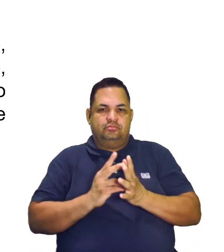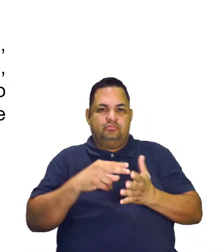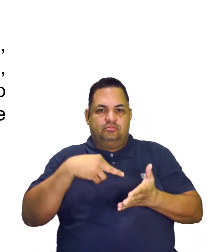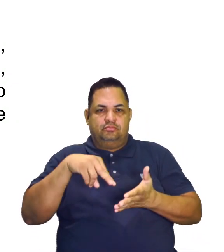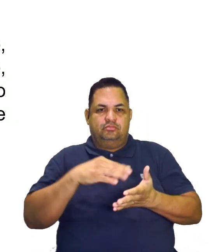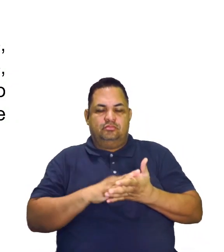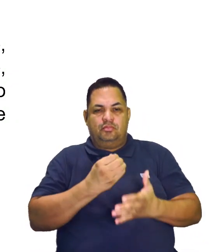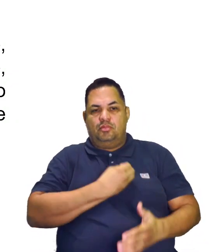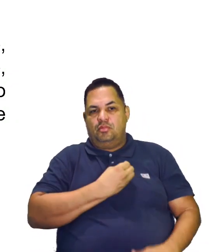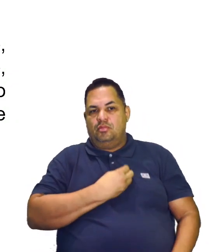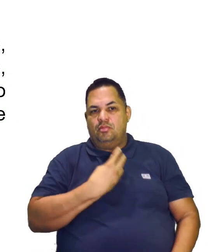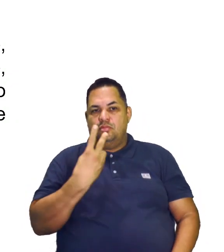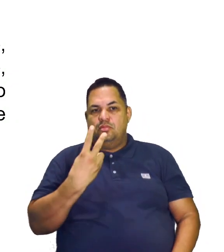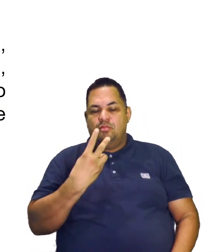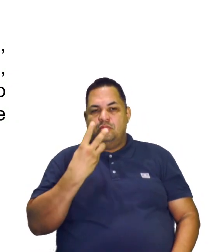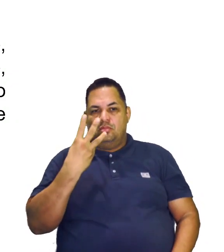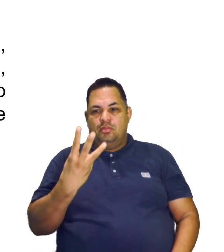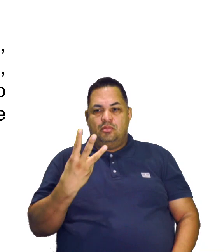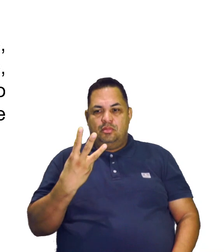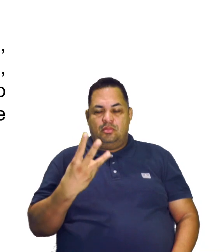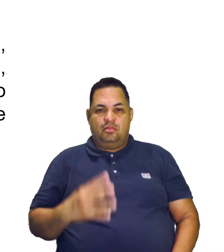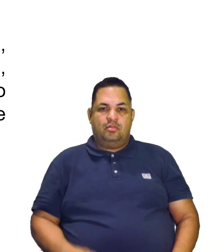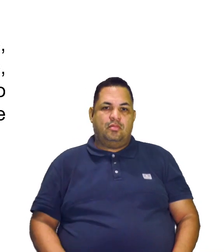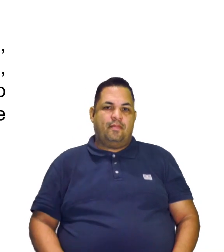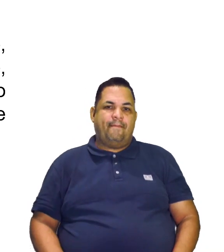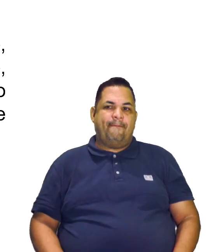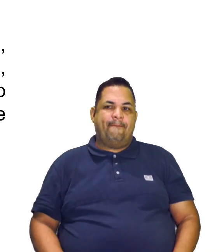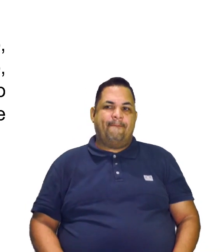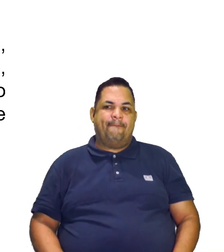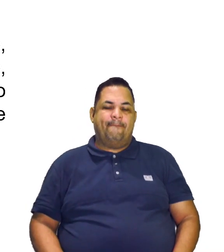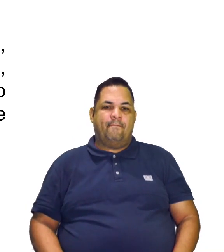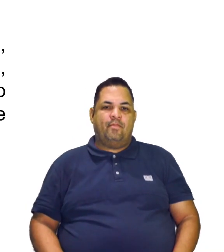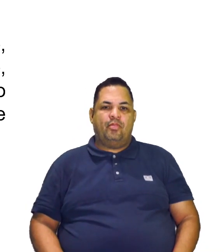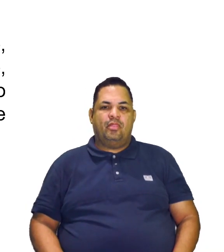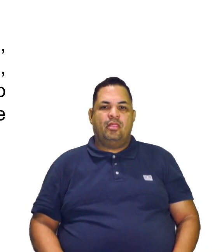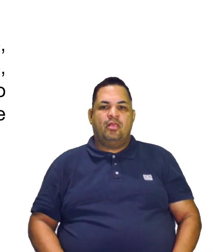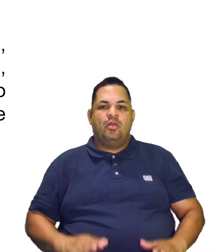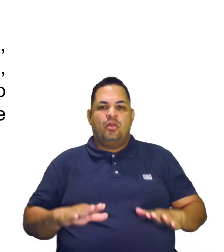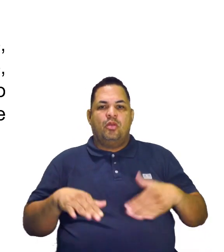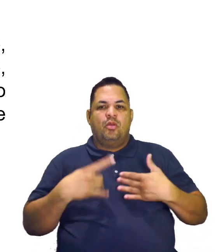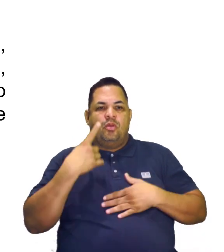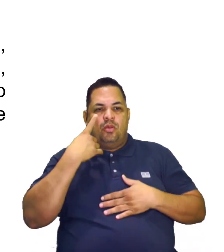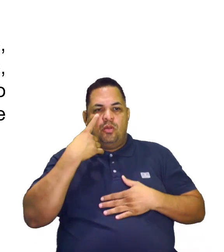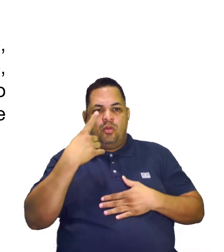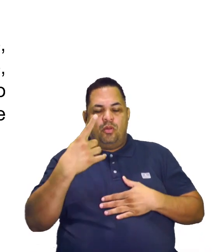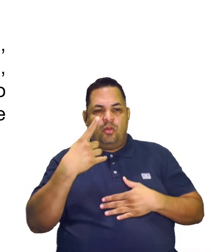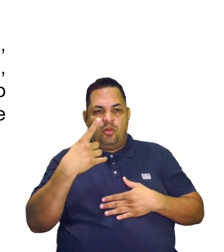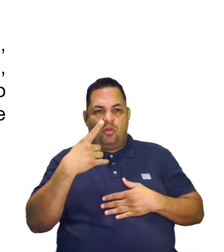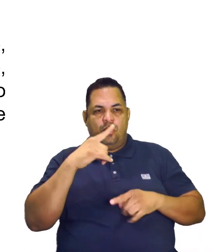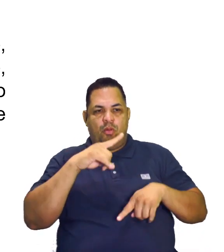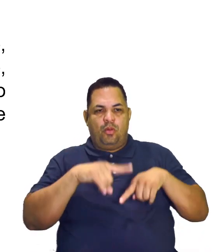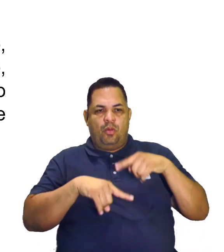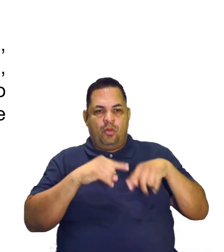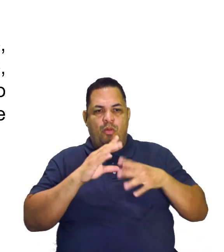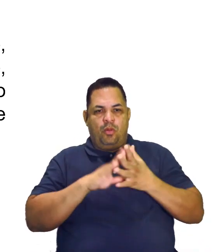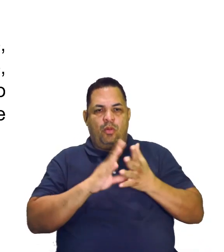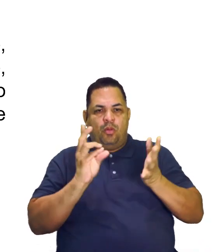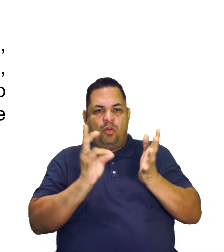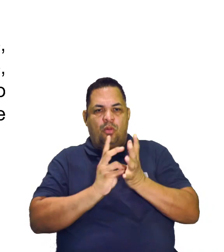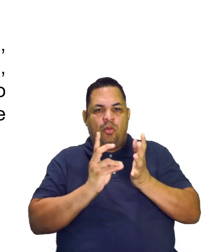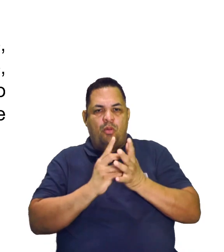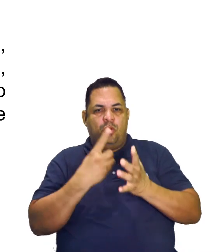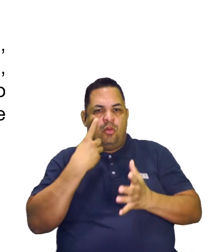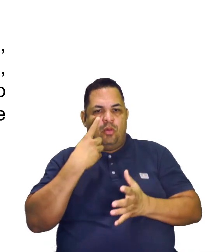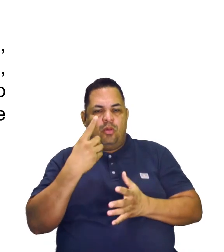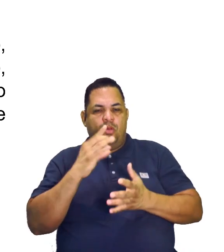Questão 3. Deixa eu olhar o tempo aqui. Quando observamos um objeto indígena